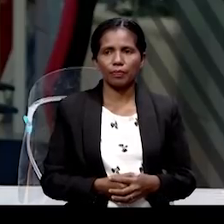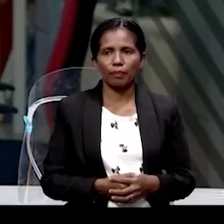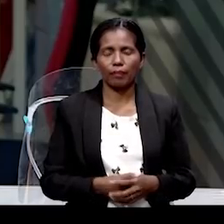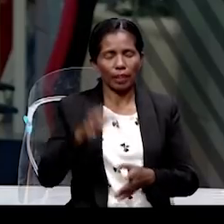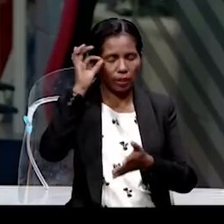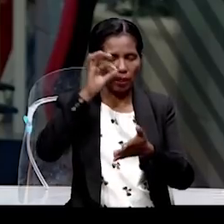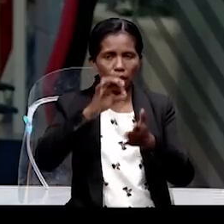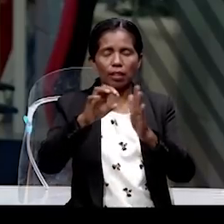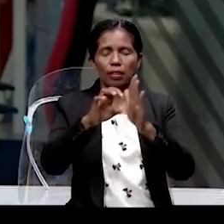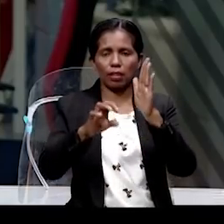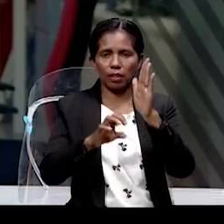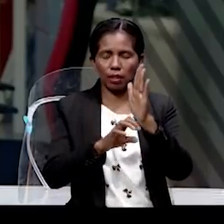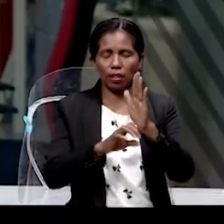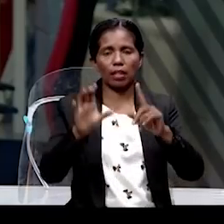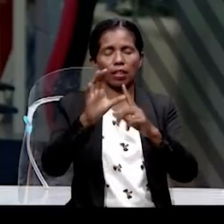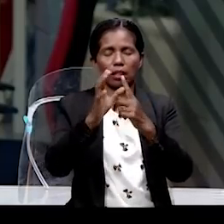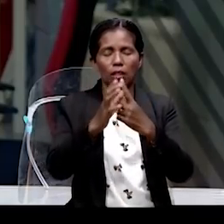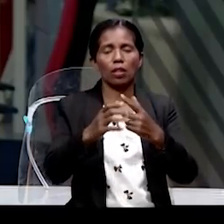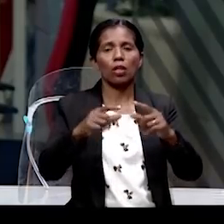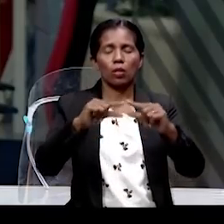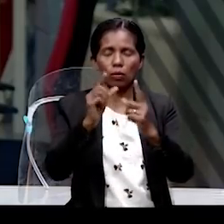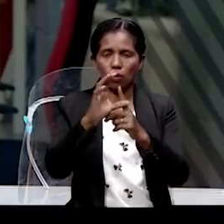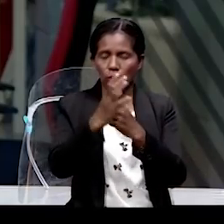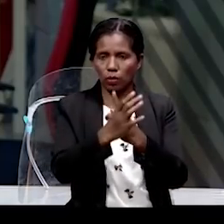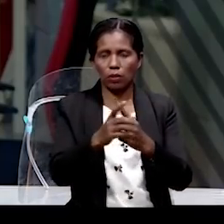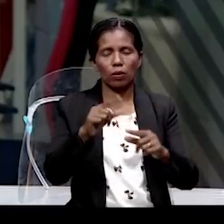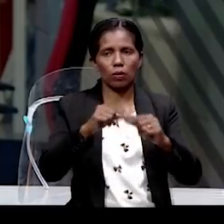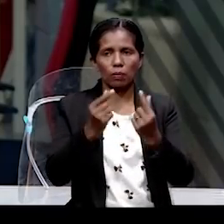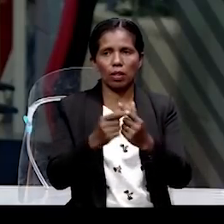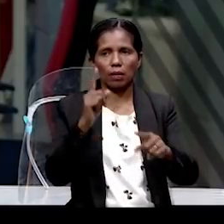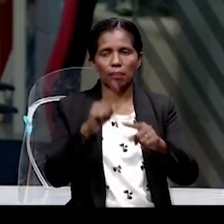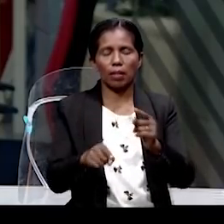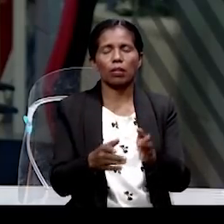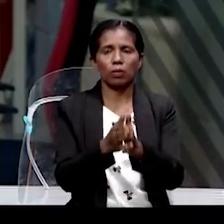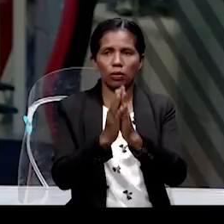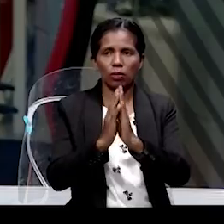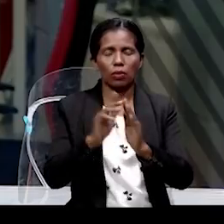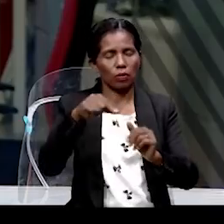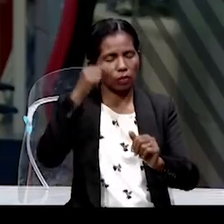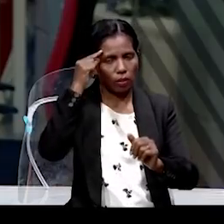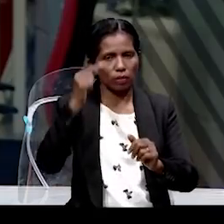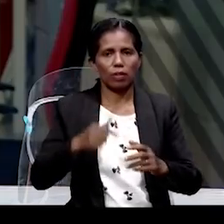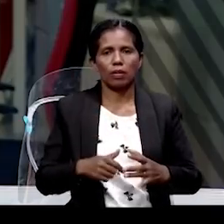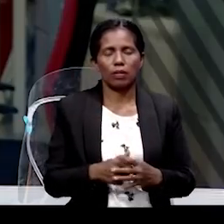Sekretario Estado Arte e Cultura Hateteng, Grupo Arte Moris la bela dependência liuba governo.